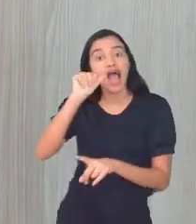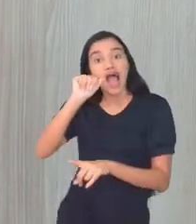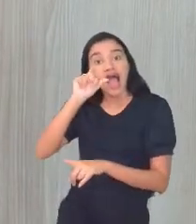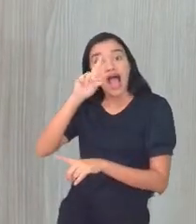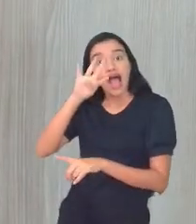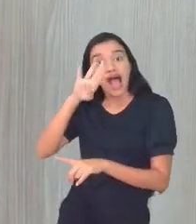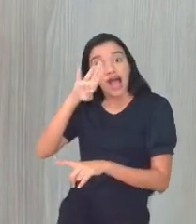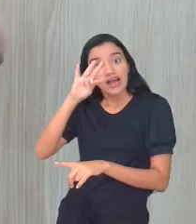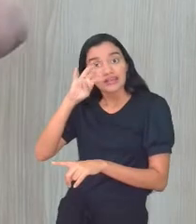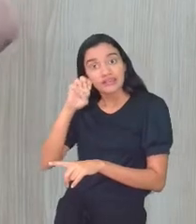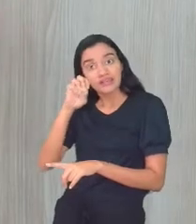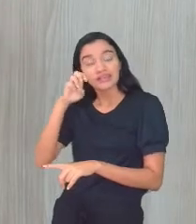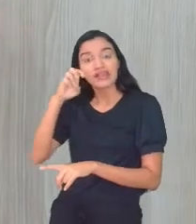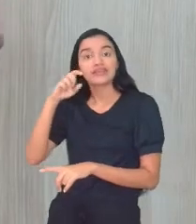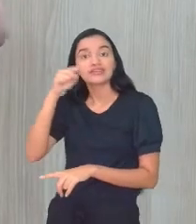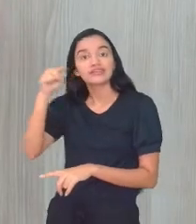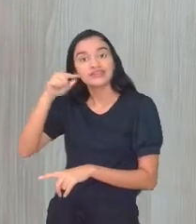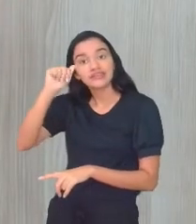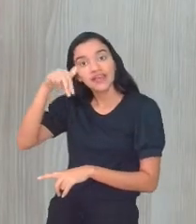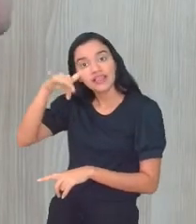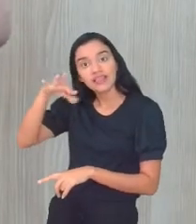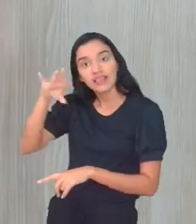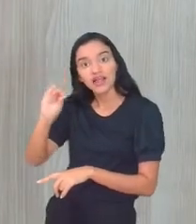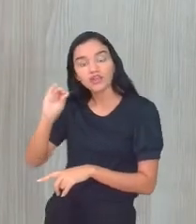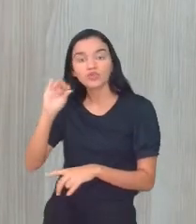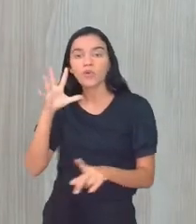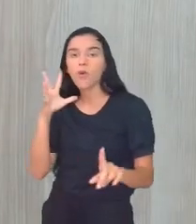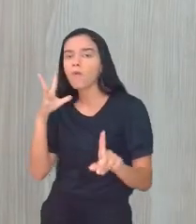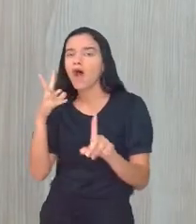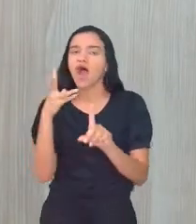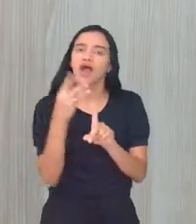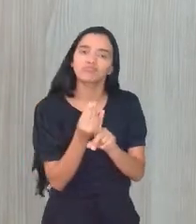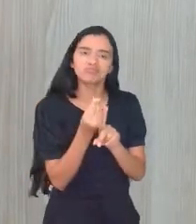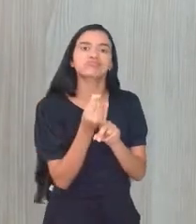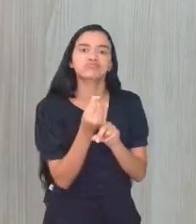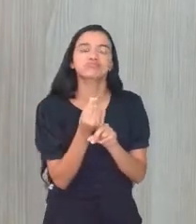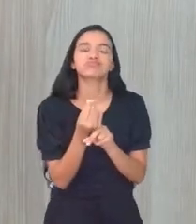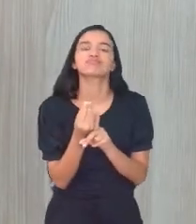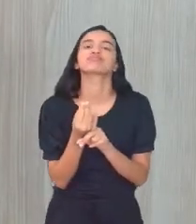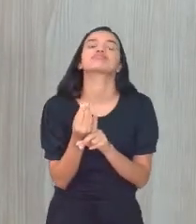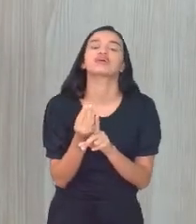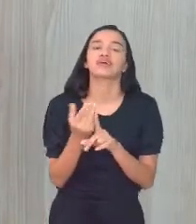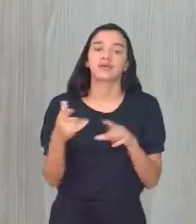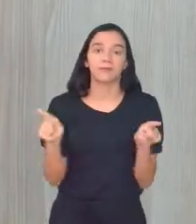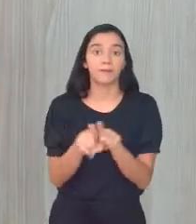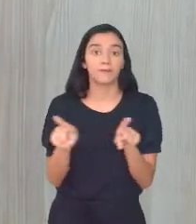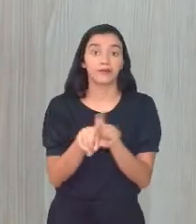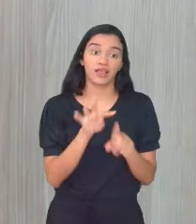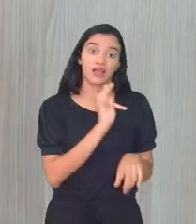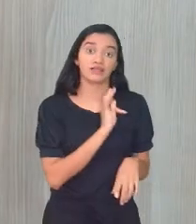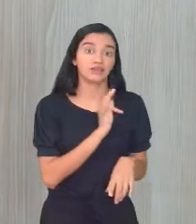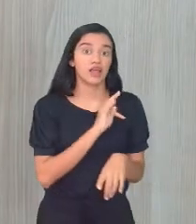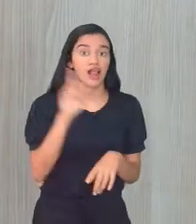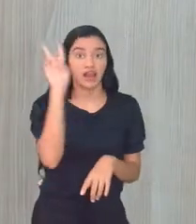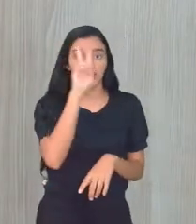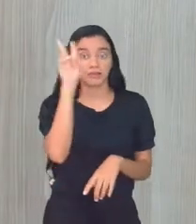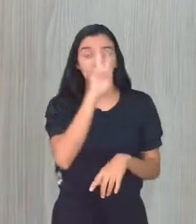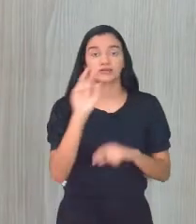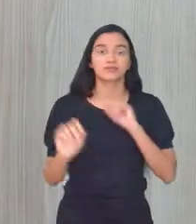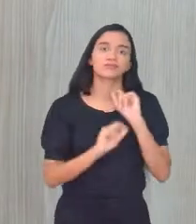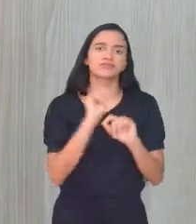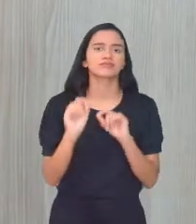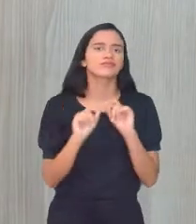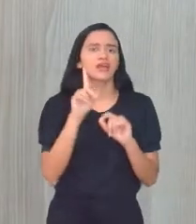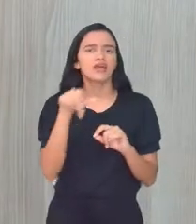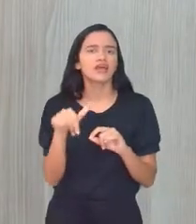Artesanato, arte. Então, artesanato é uma arte, gente. Sim. É a arte e a técnica. Só lembrando, né, que